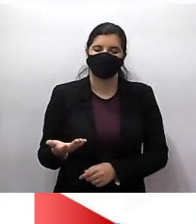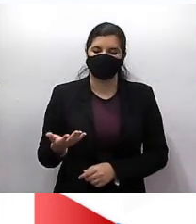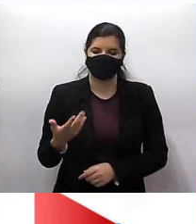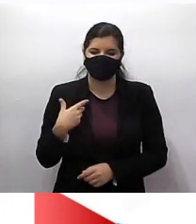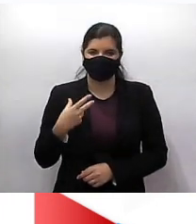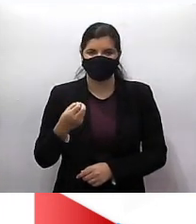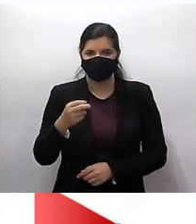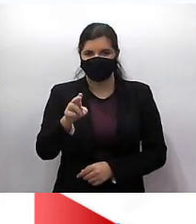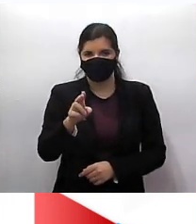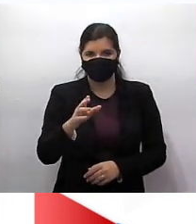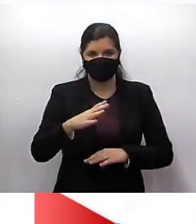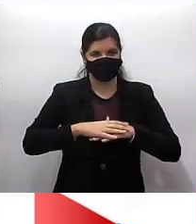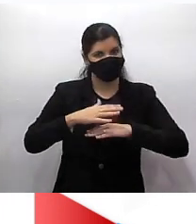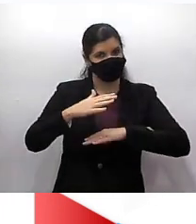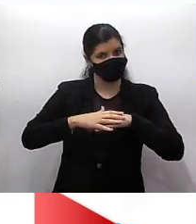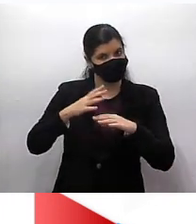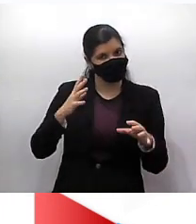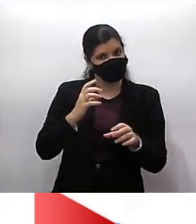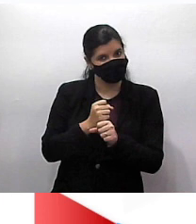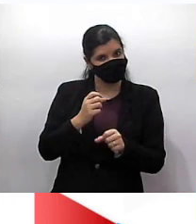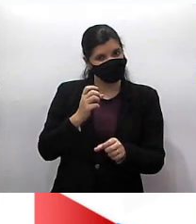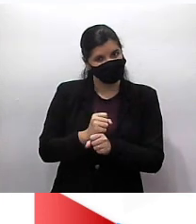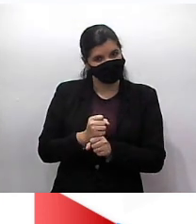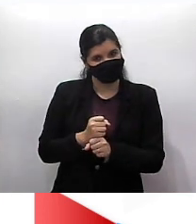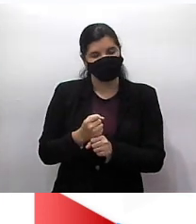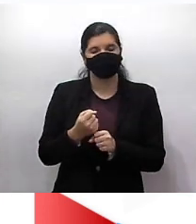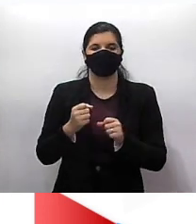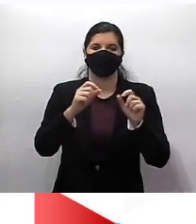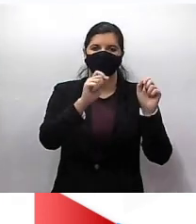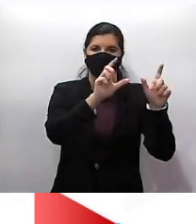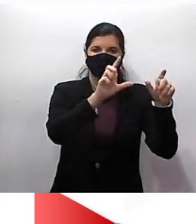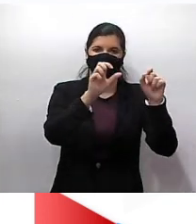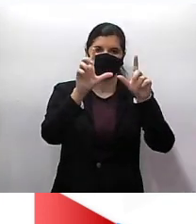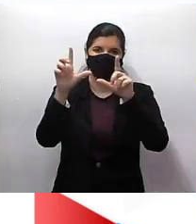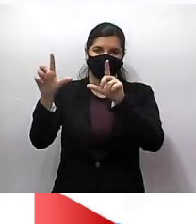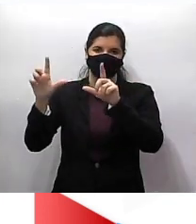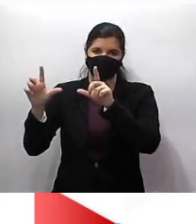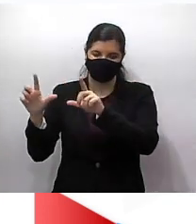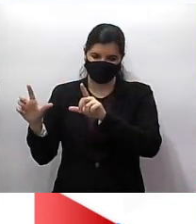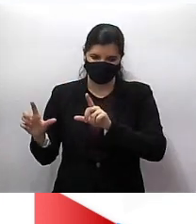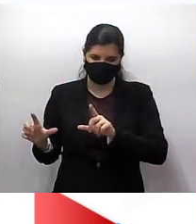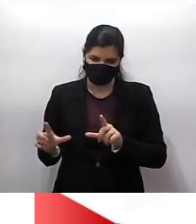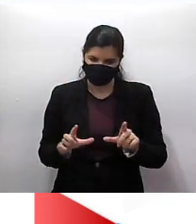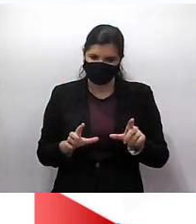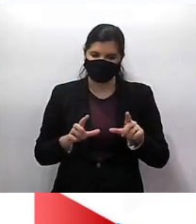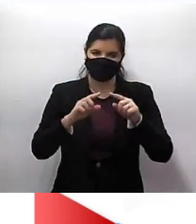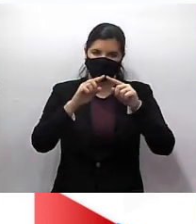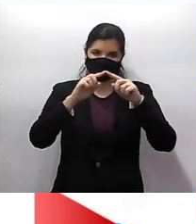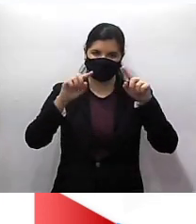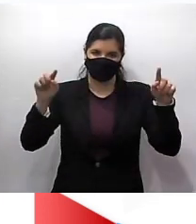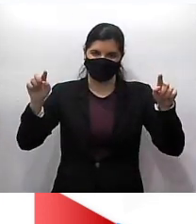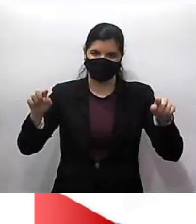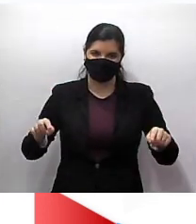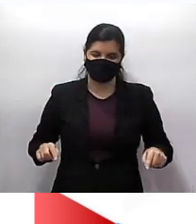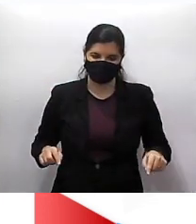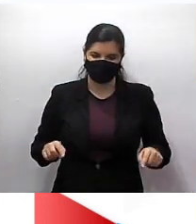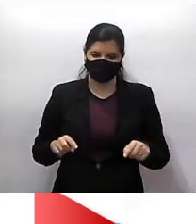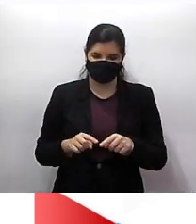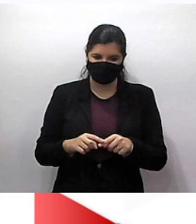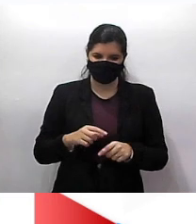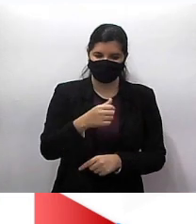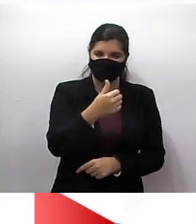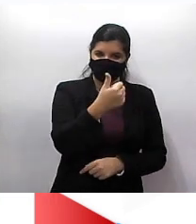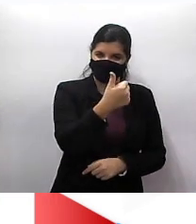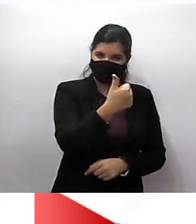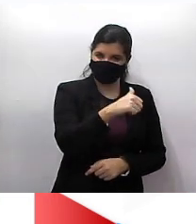que eu vou fazendo essa medida desse quadrado, agora não é mais um retângulo, tá vendo que é um quadrado? Ó, medida do lado é 11